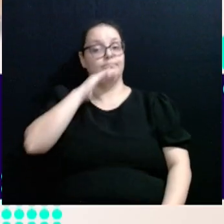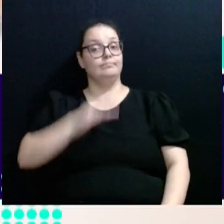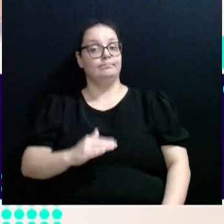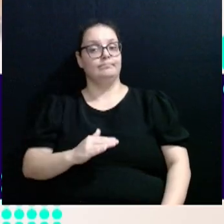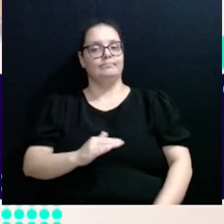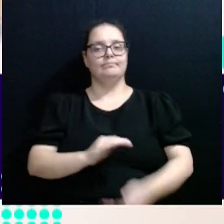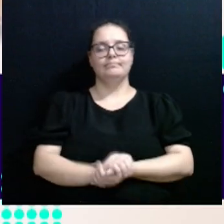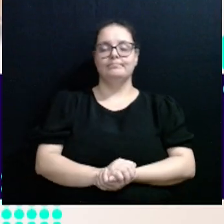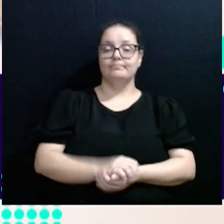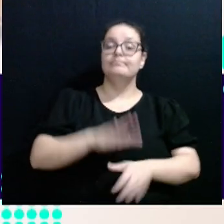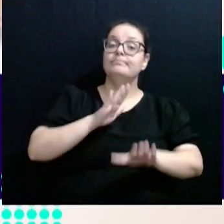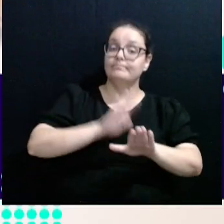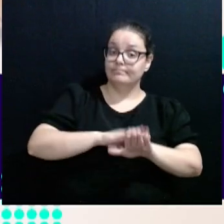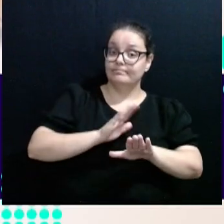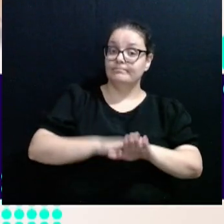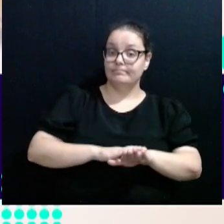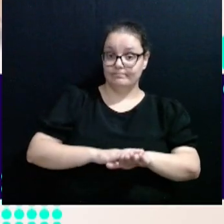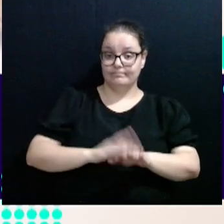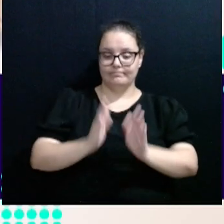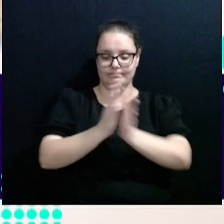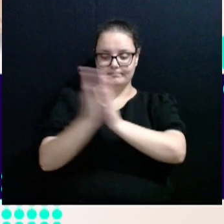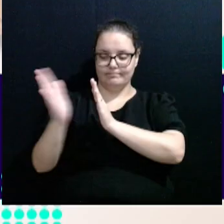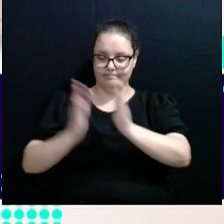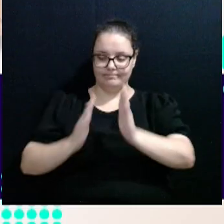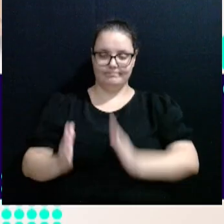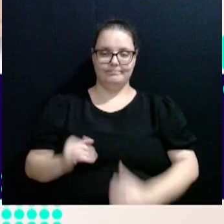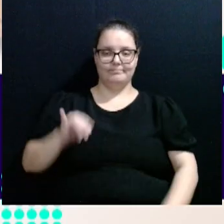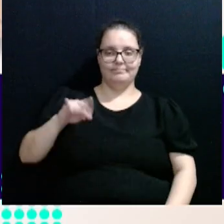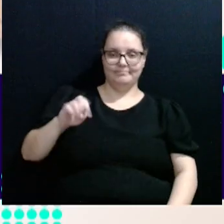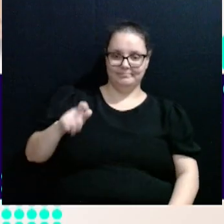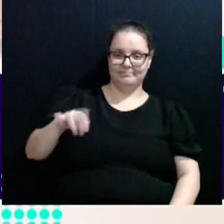são na Biblioteca Integrada.